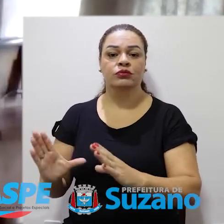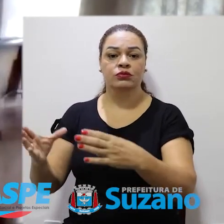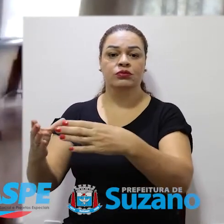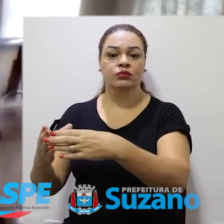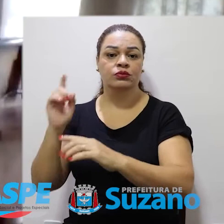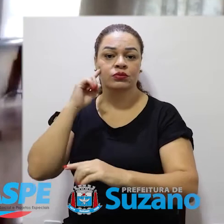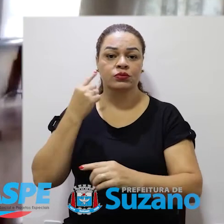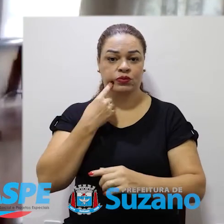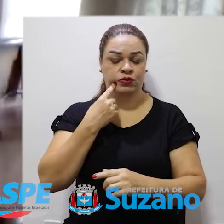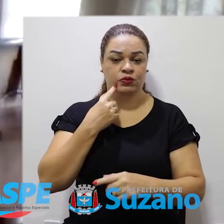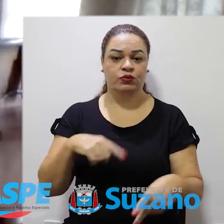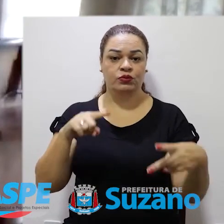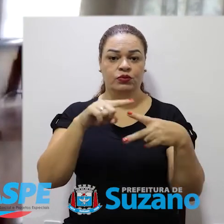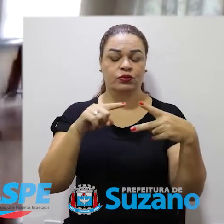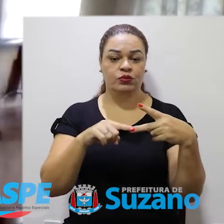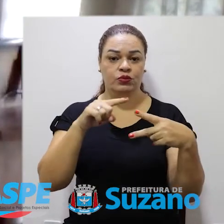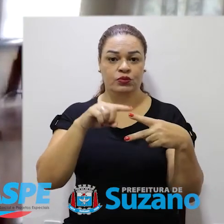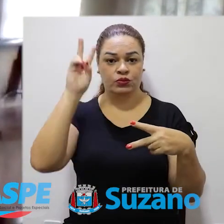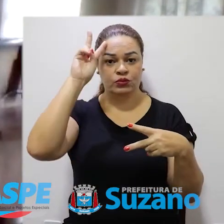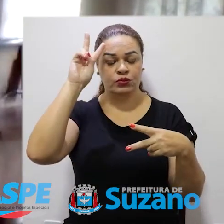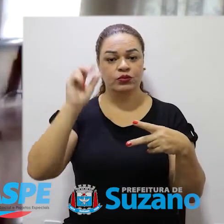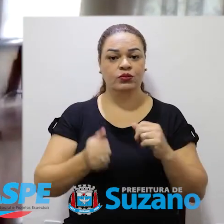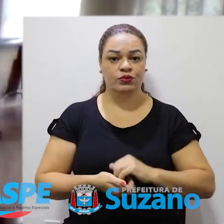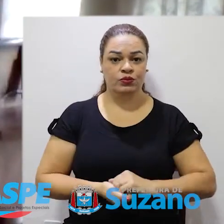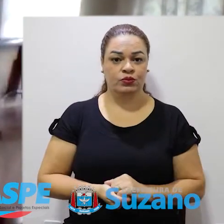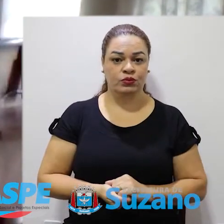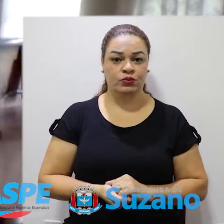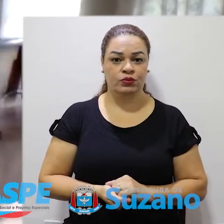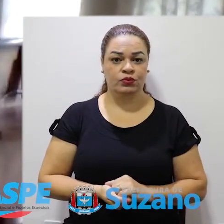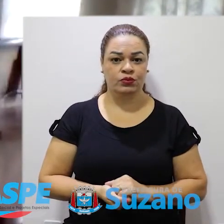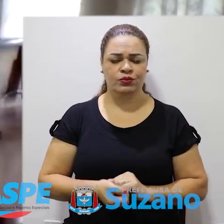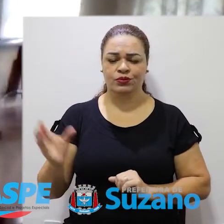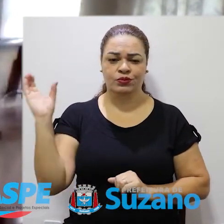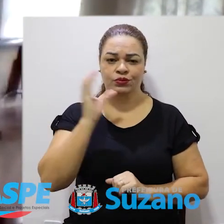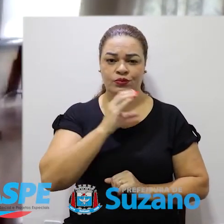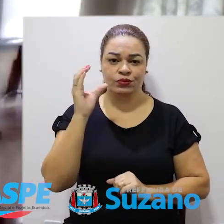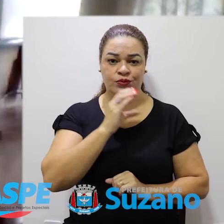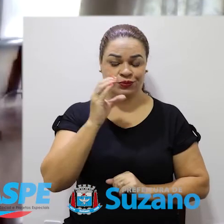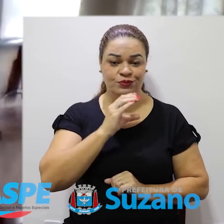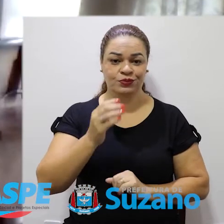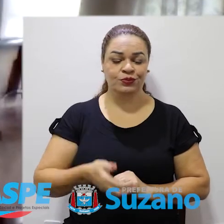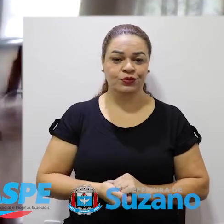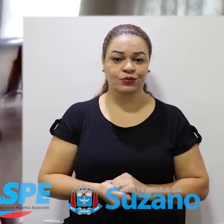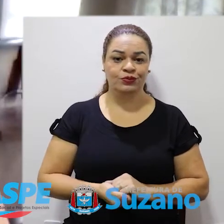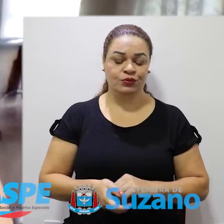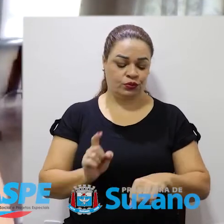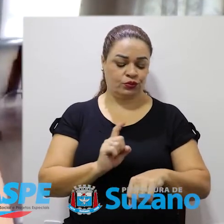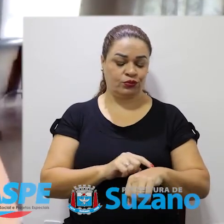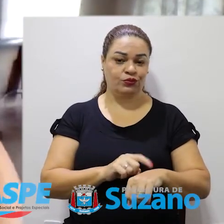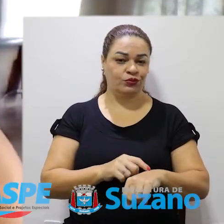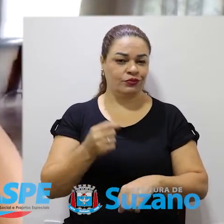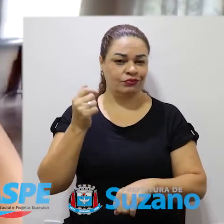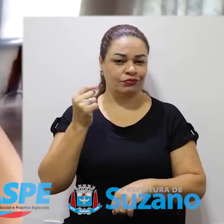São dois pontos, duas historinhas curtas. Eu já estou encaminhando